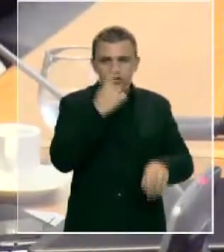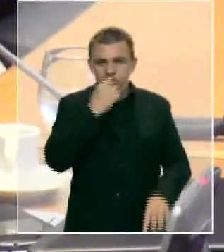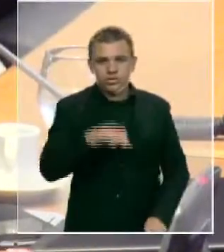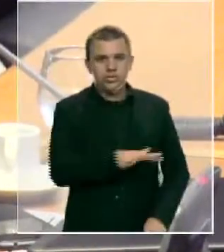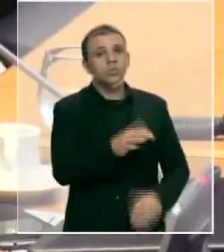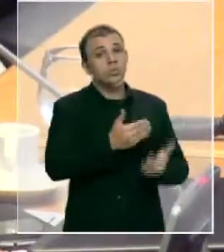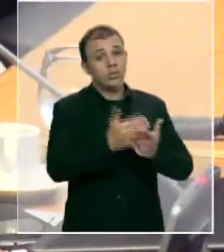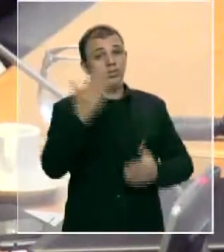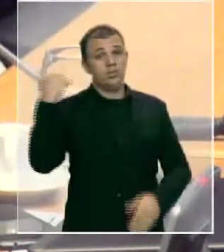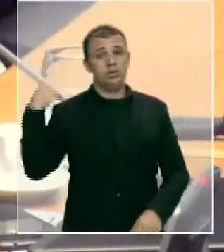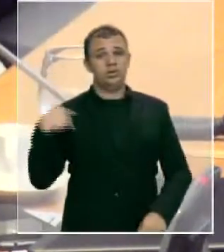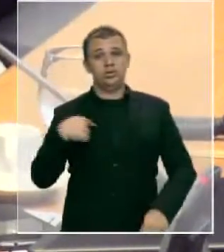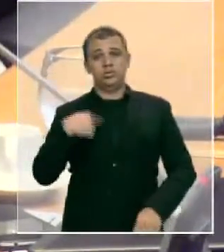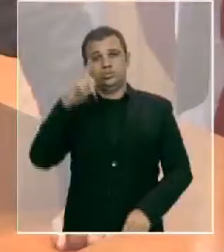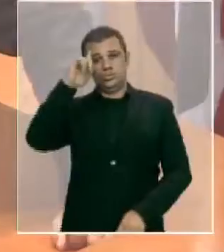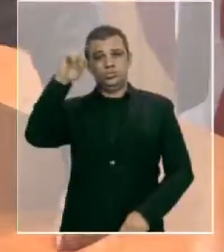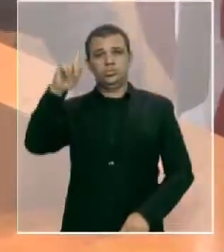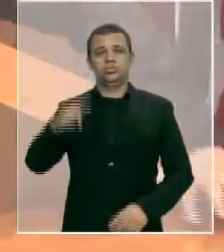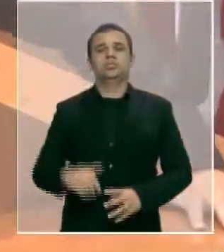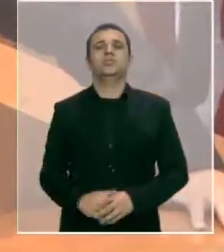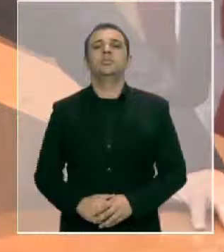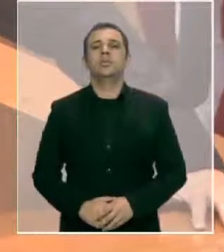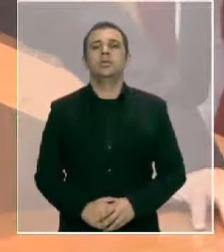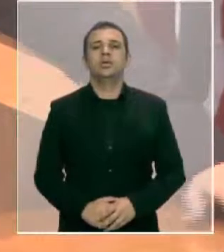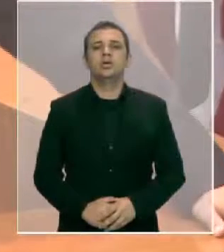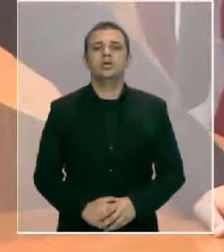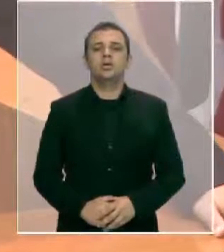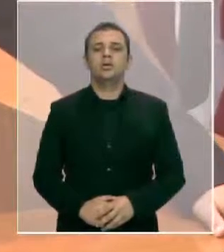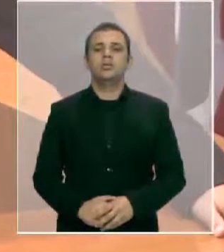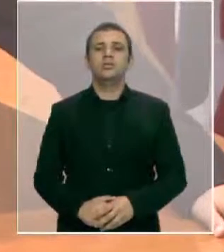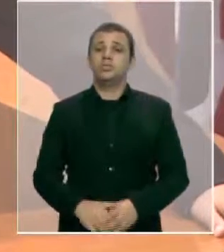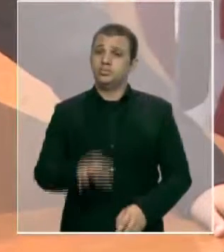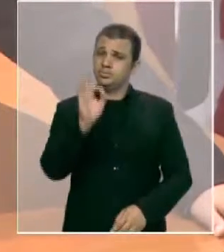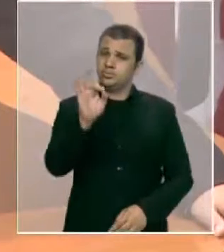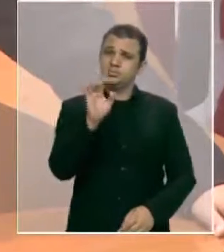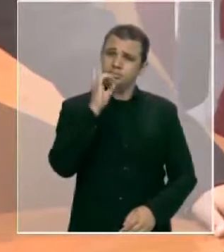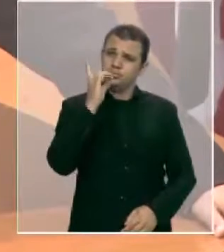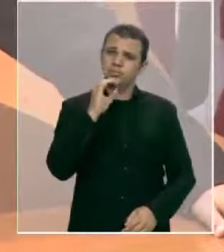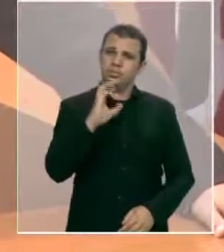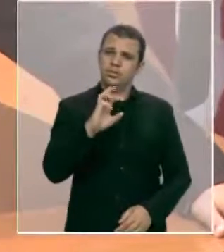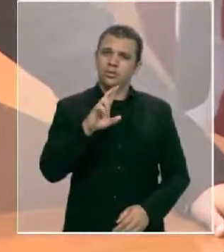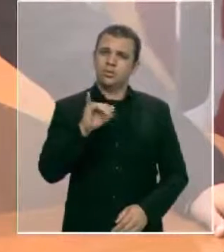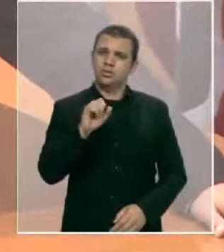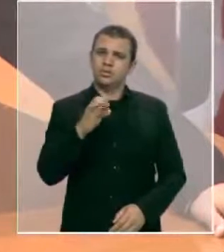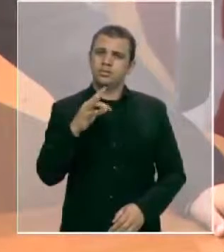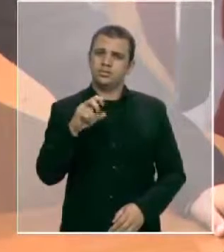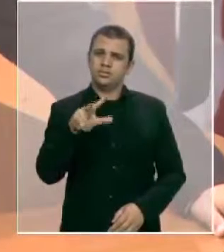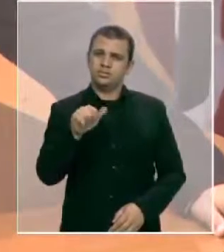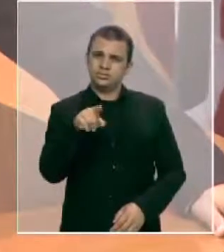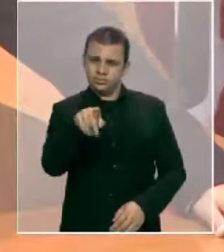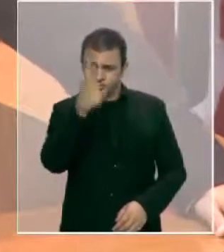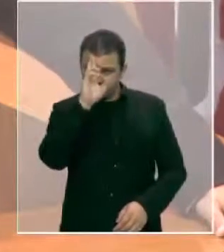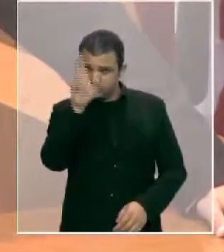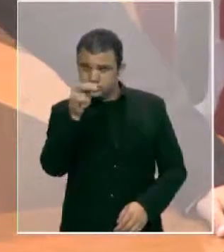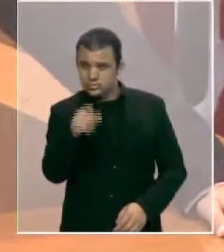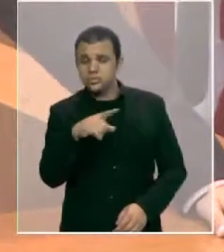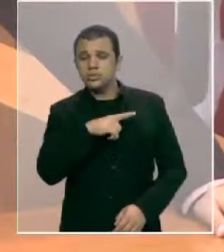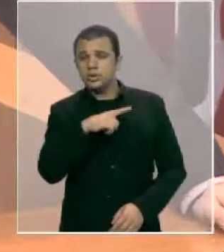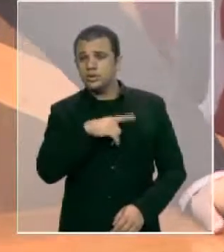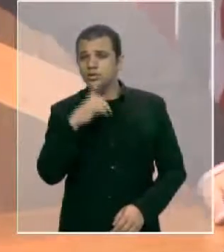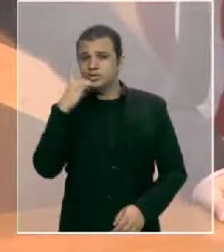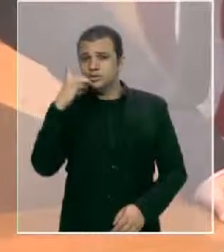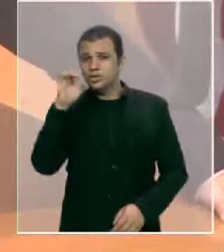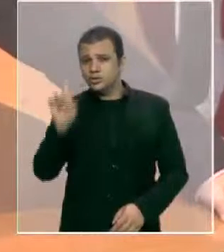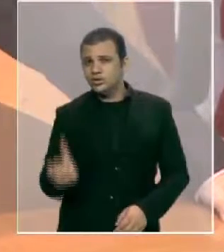Deputado Cristóvão, Vossa Excelência foi um dos diretores, e eu respeito e sei da vossa sensibilidade, que eu já o conhecia antes